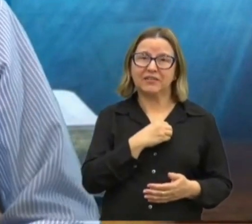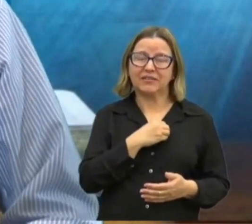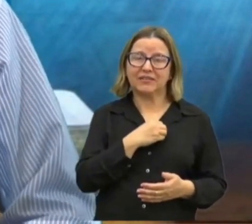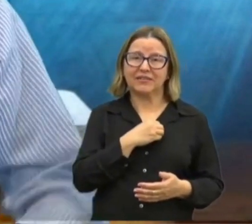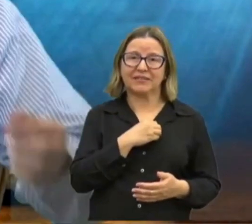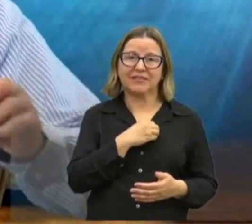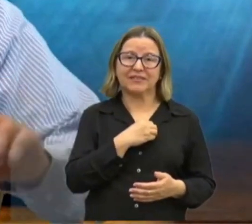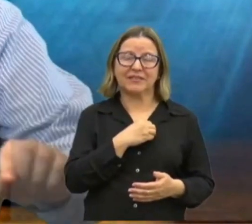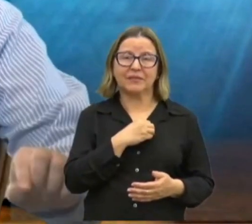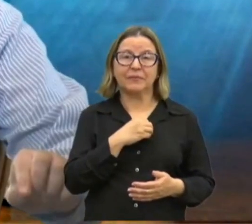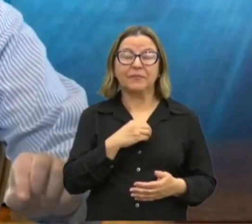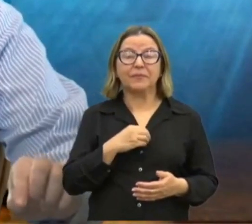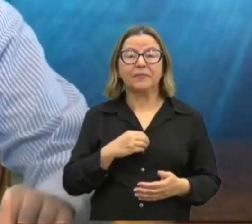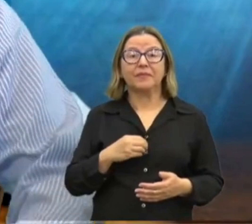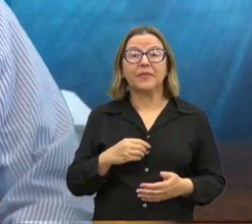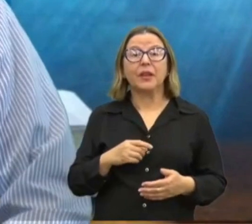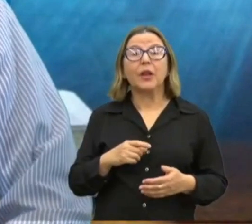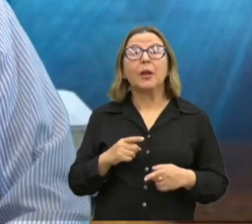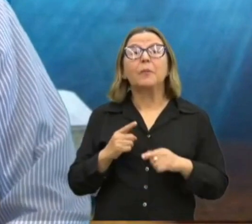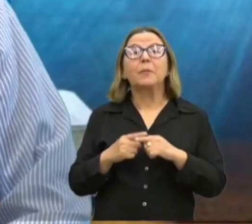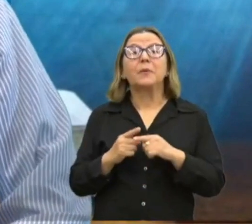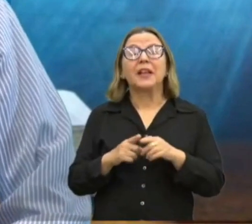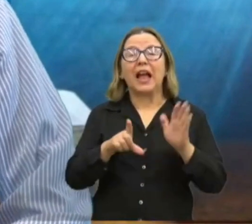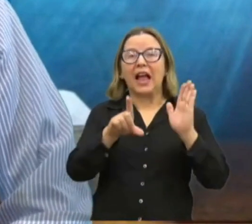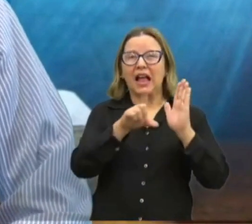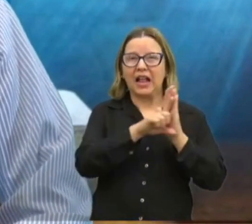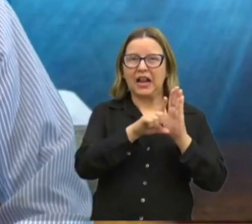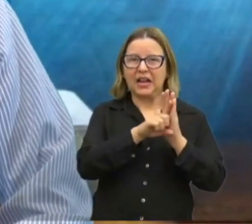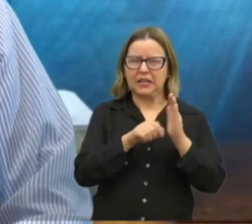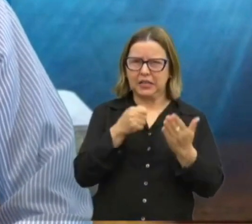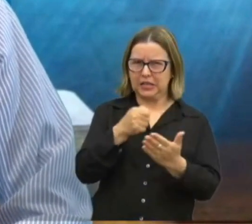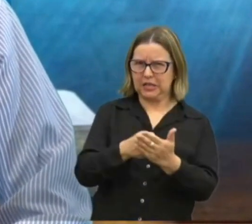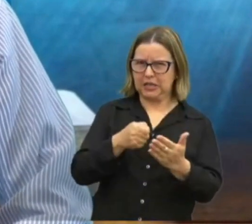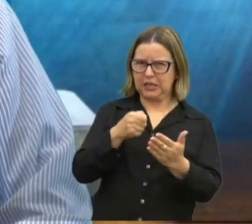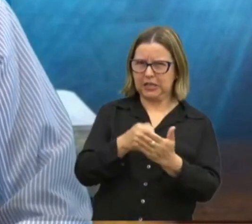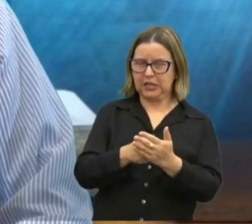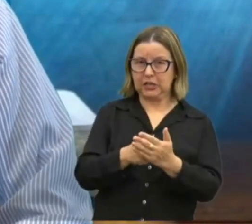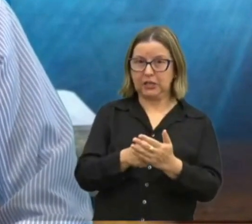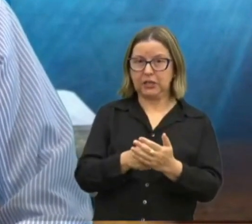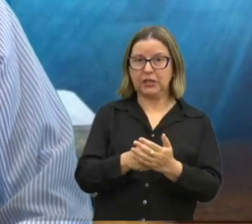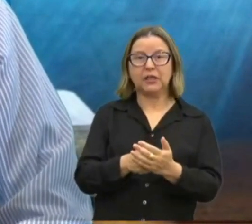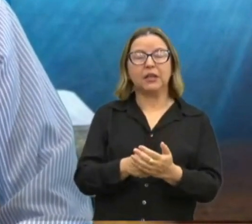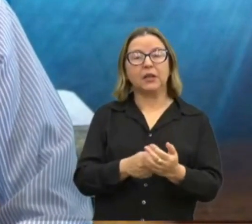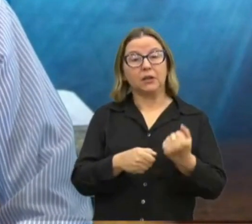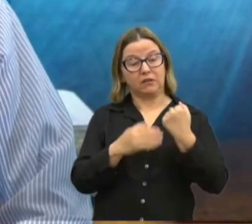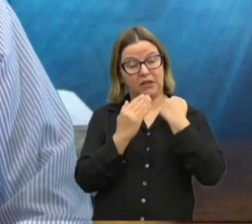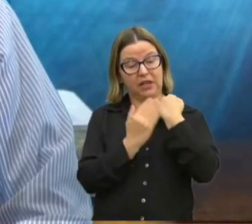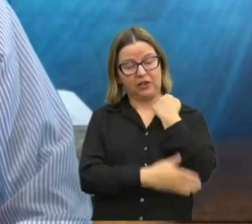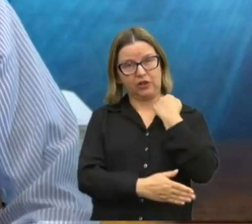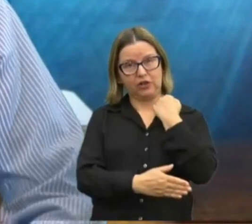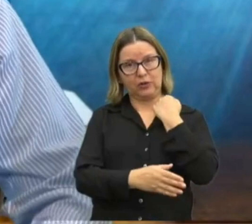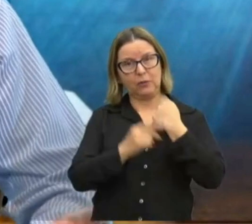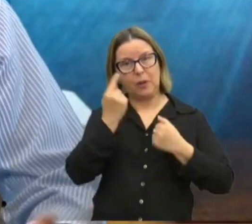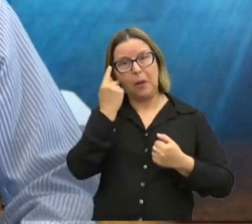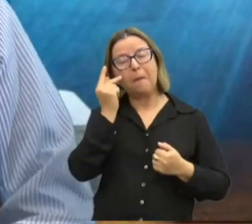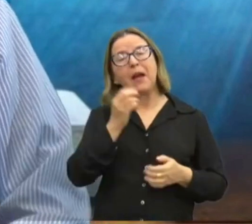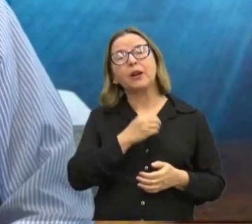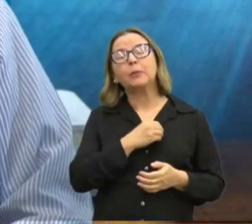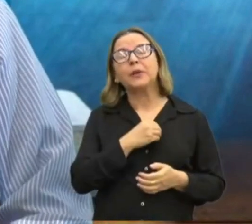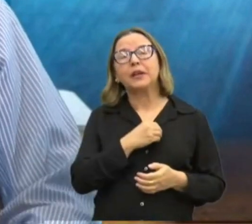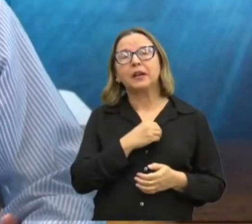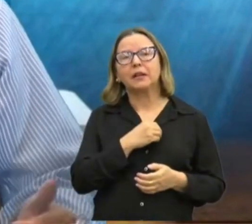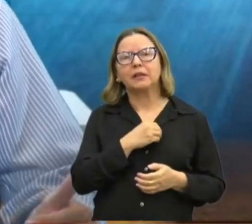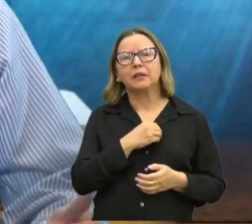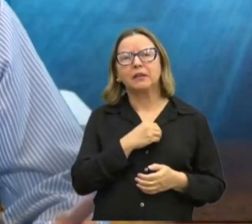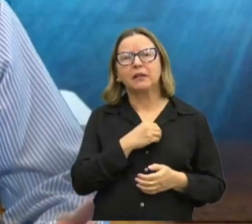lei, porque a lei exigia uma pena para o pecado. E qual pena que era